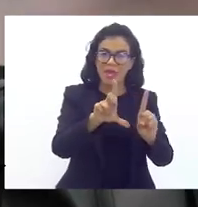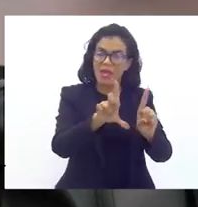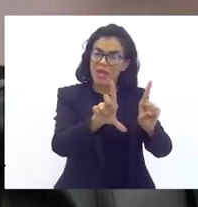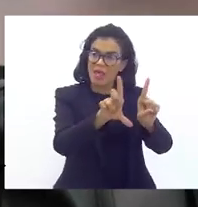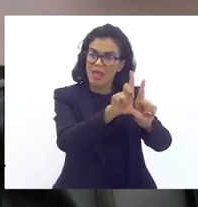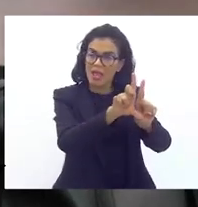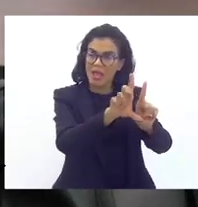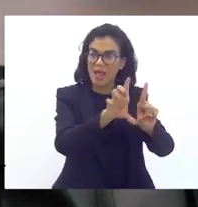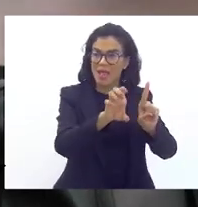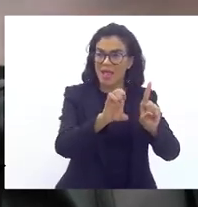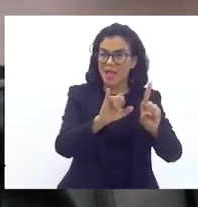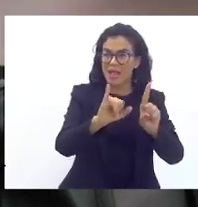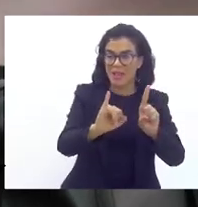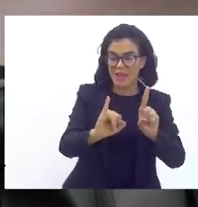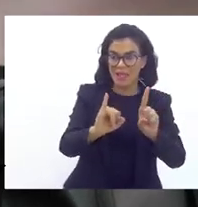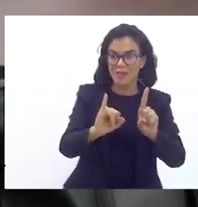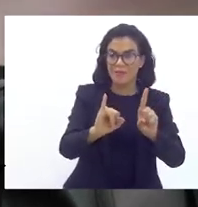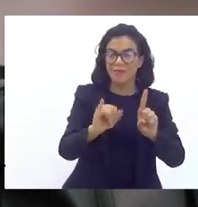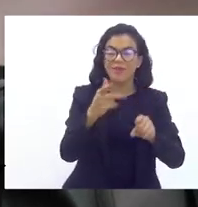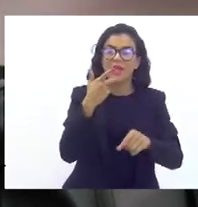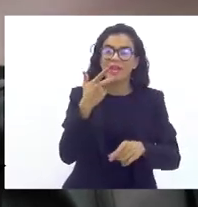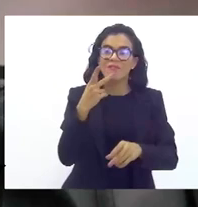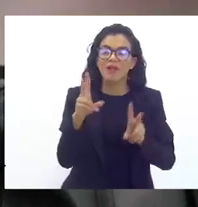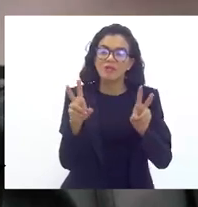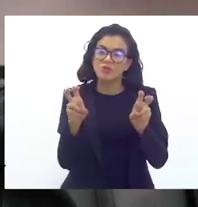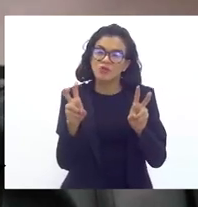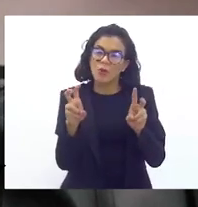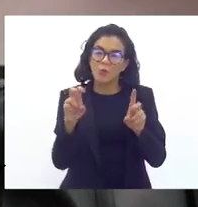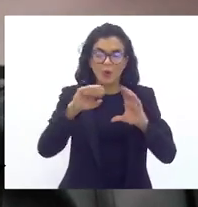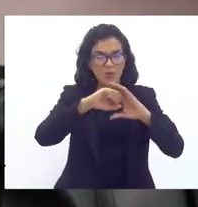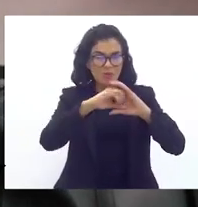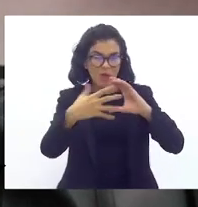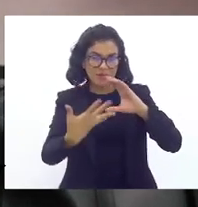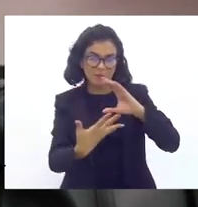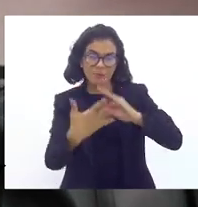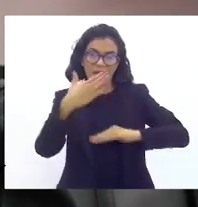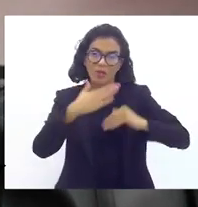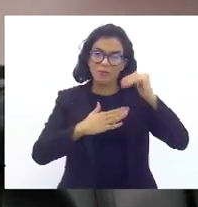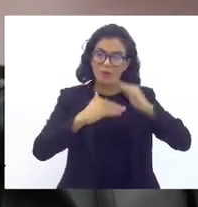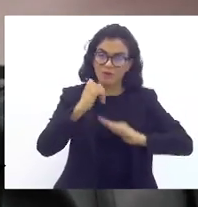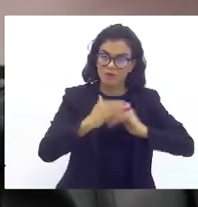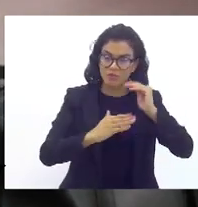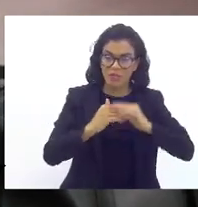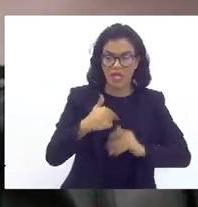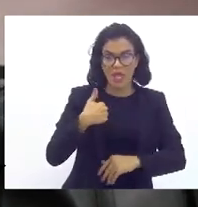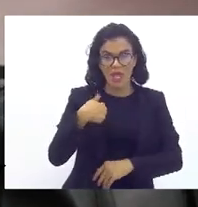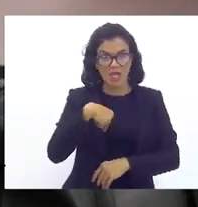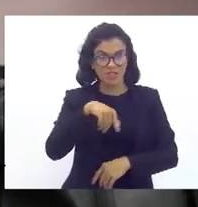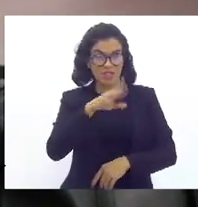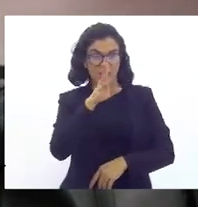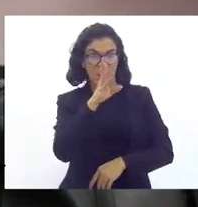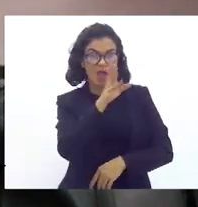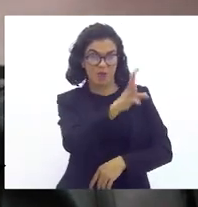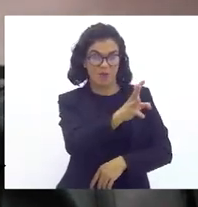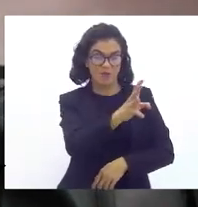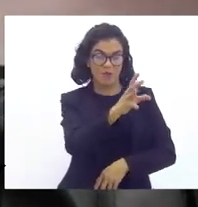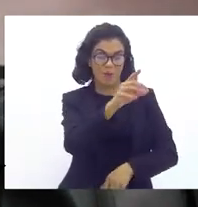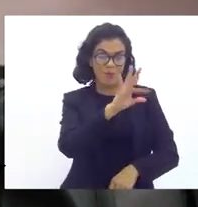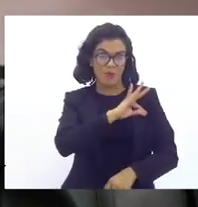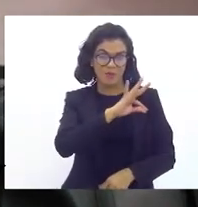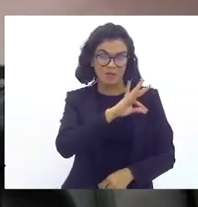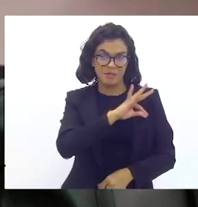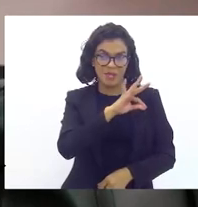lava ele no livro dele a questão técnica que a gente é acaba responsabilizando o agente policial